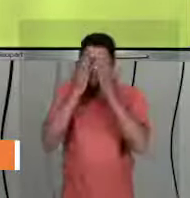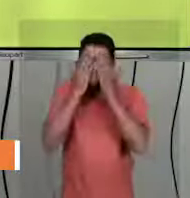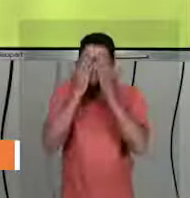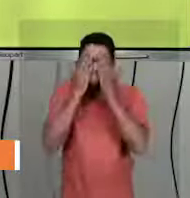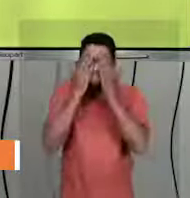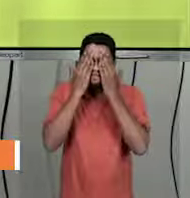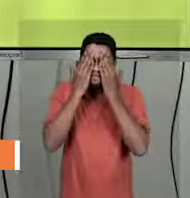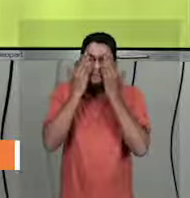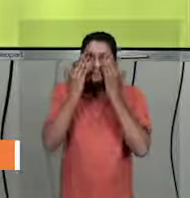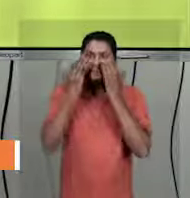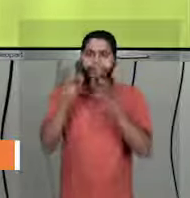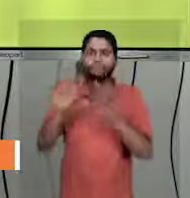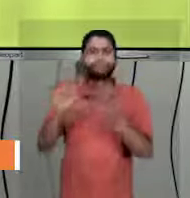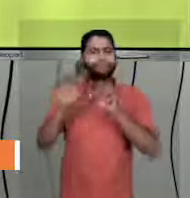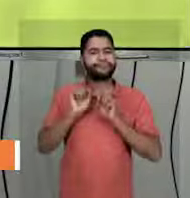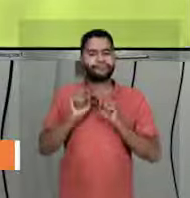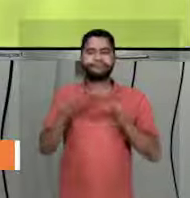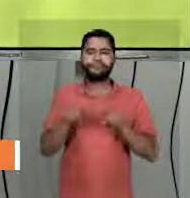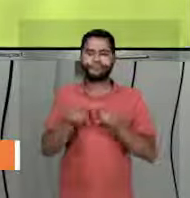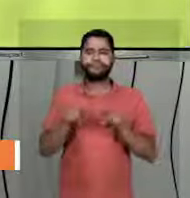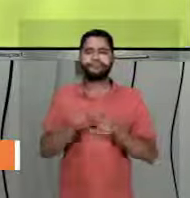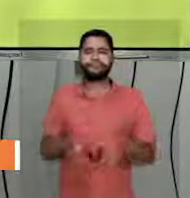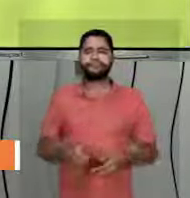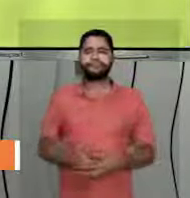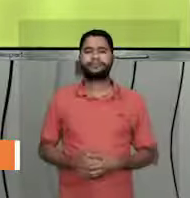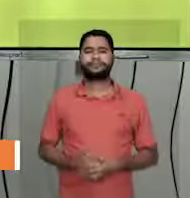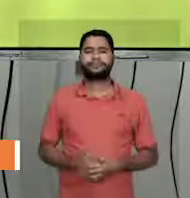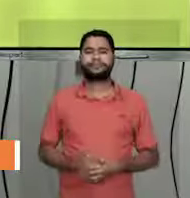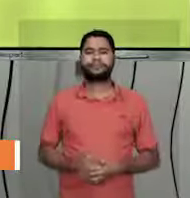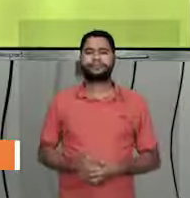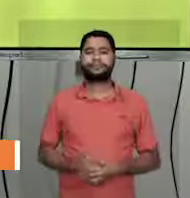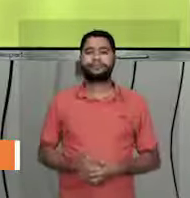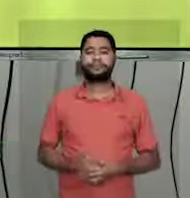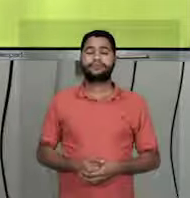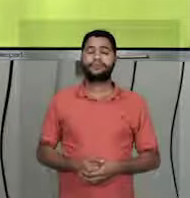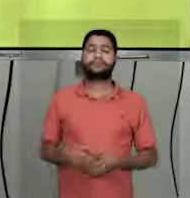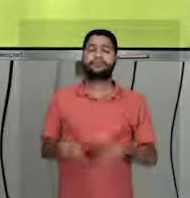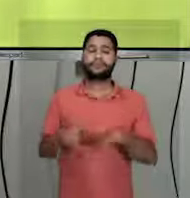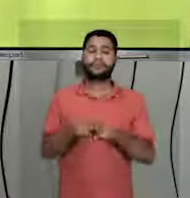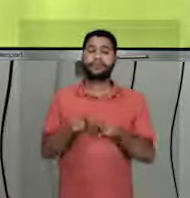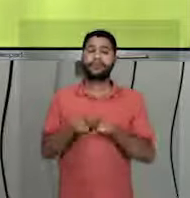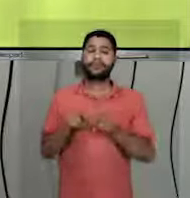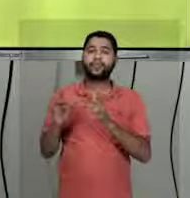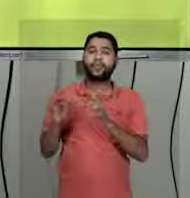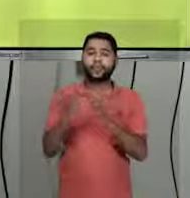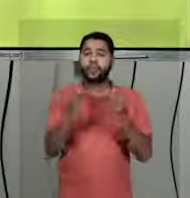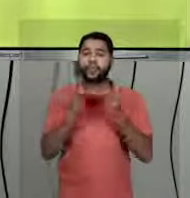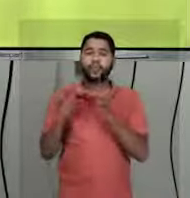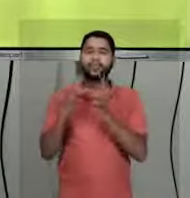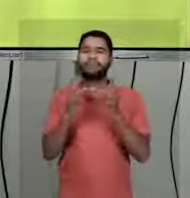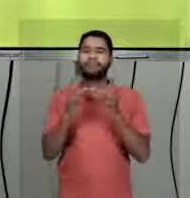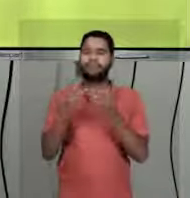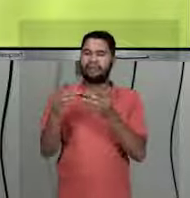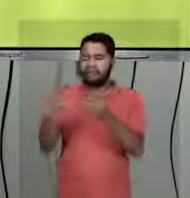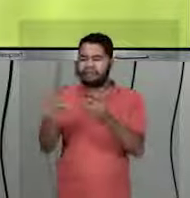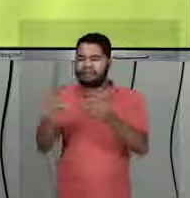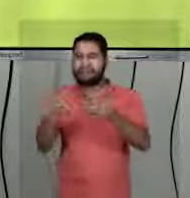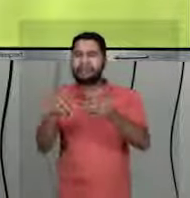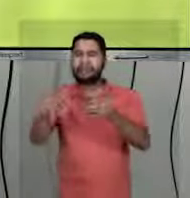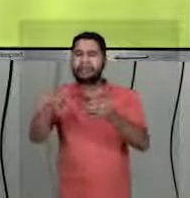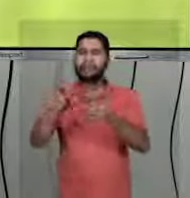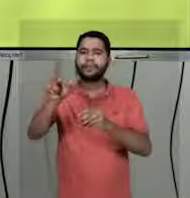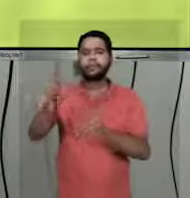enxuga o seu rosto, você vai se contaminar, tá certo? Sendo transmitida pelo contato com as secreções oculares da